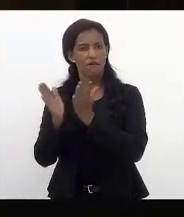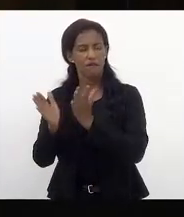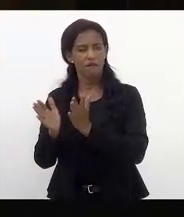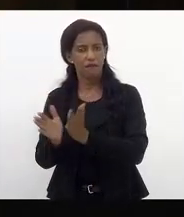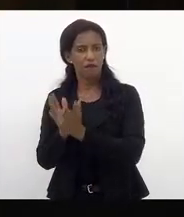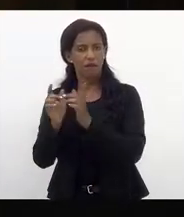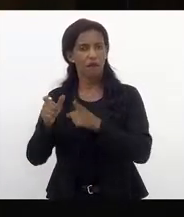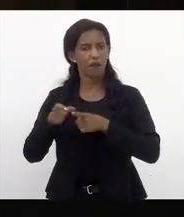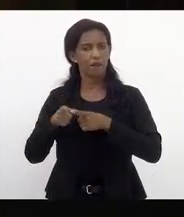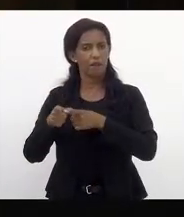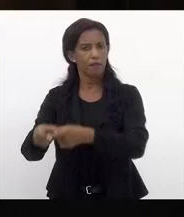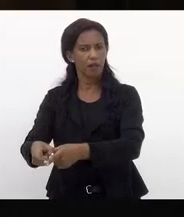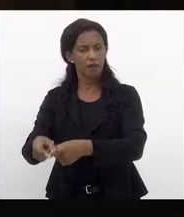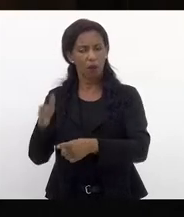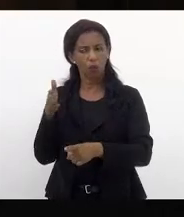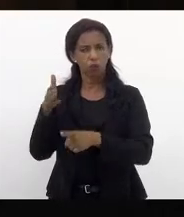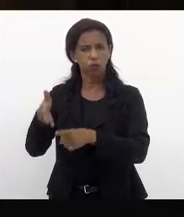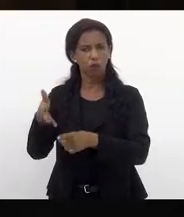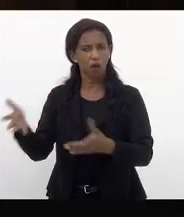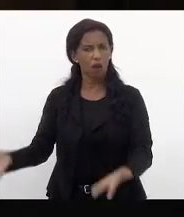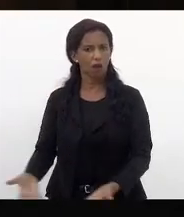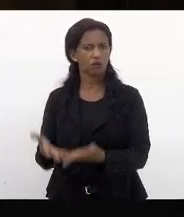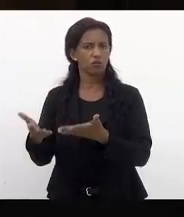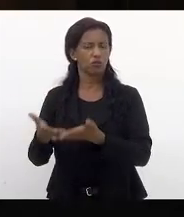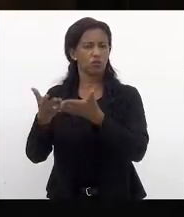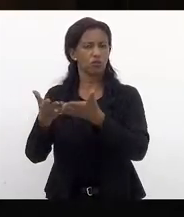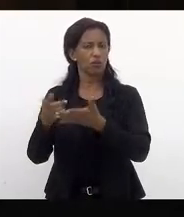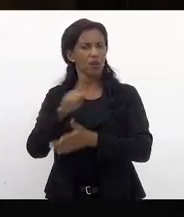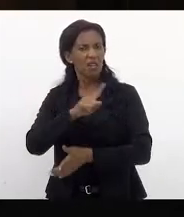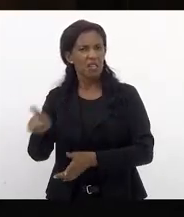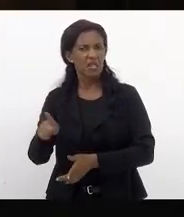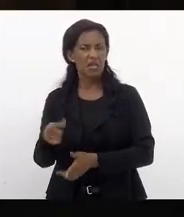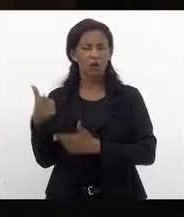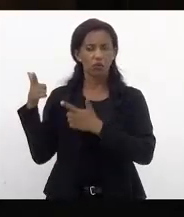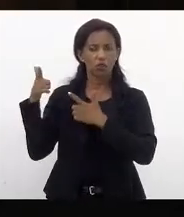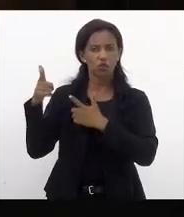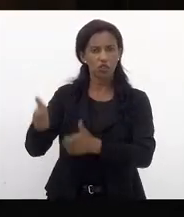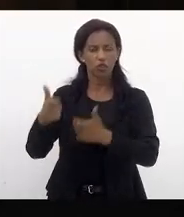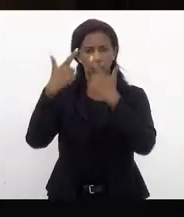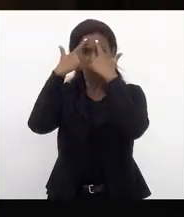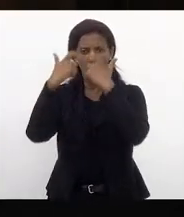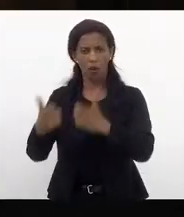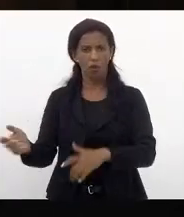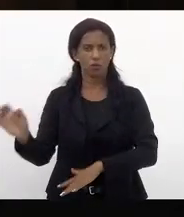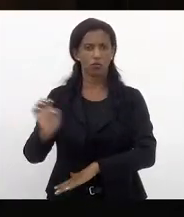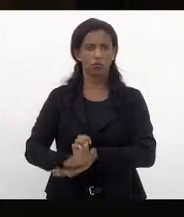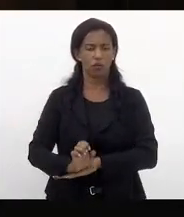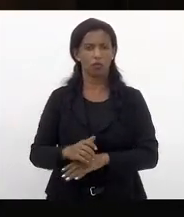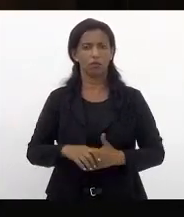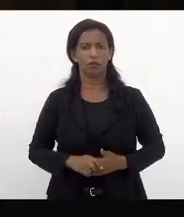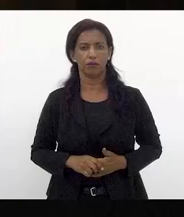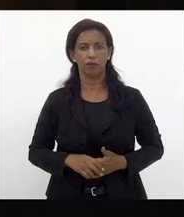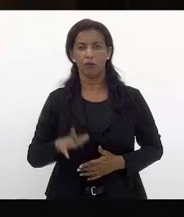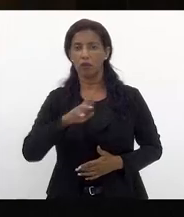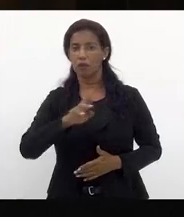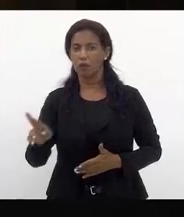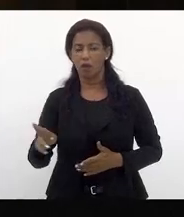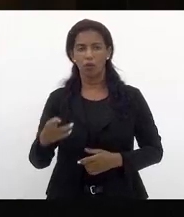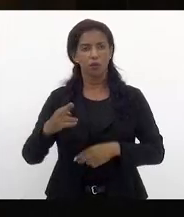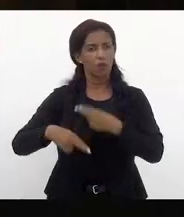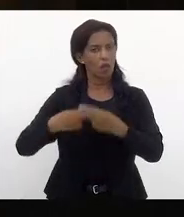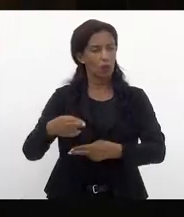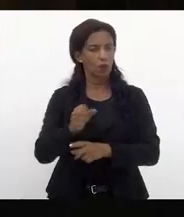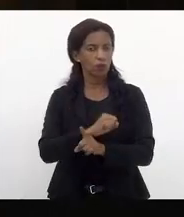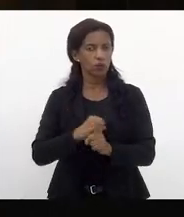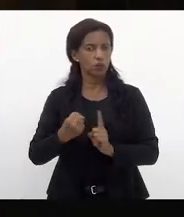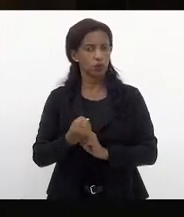lugar economicamente ativo e não como um espaço que merece bala, que merece violência do estado. Não se recupera o